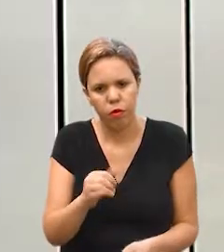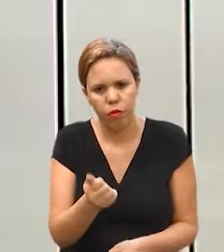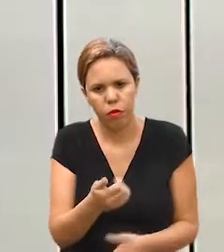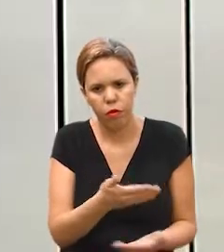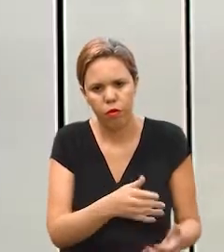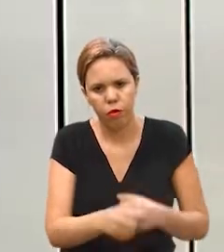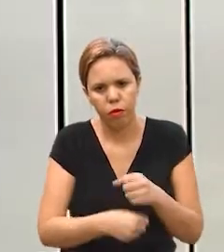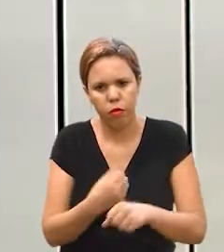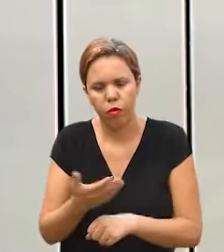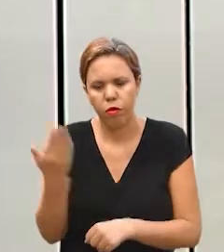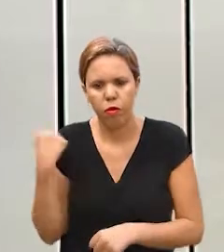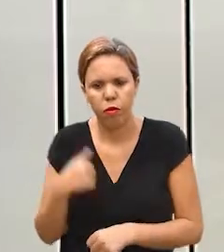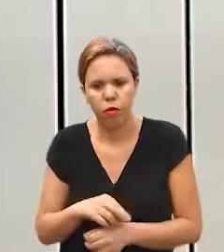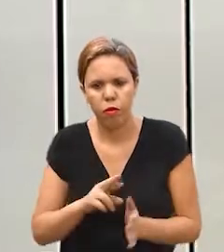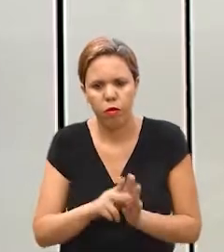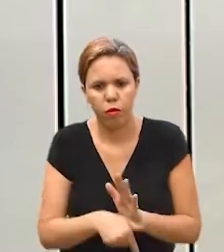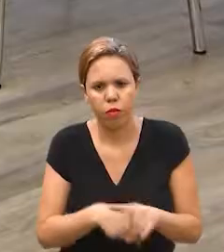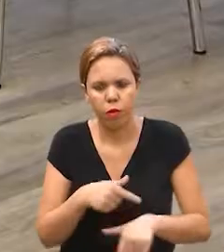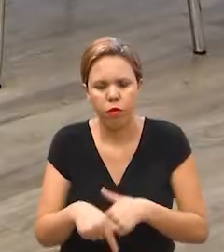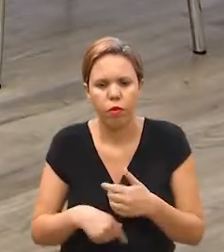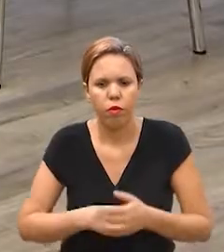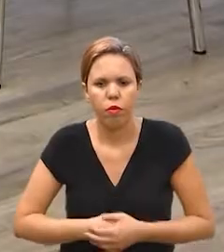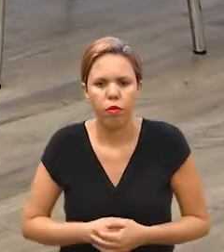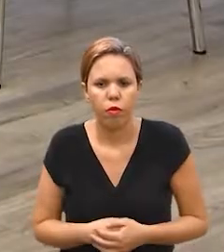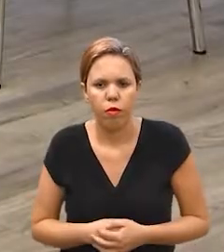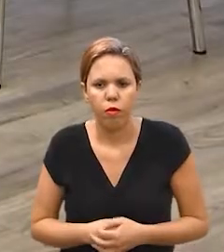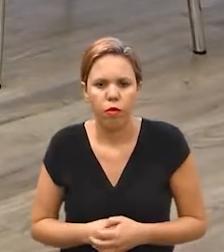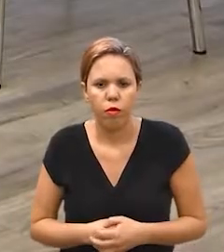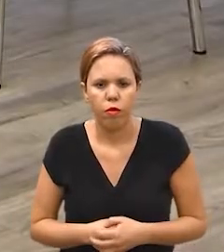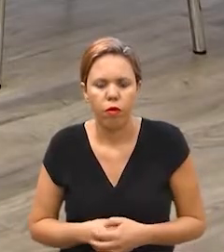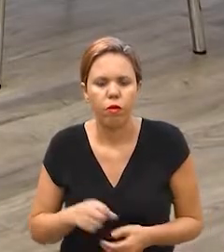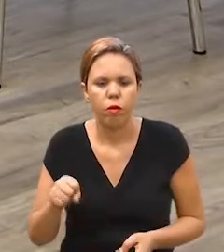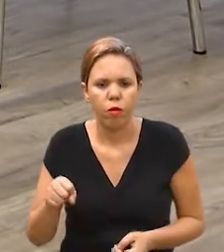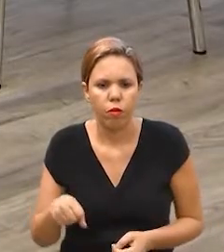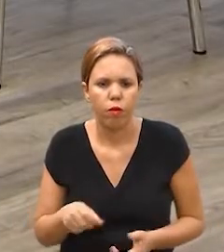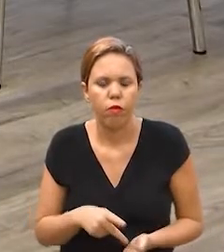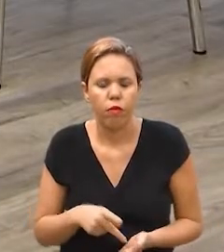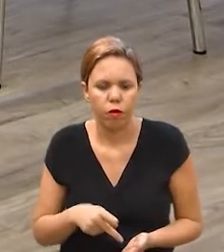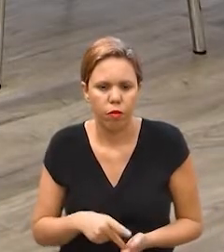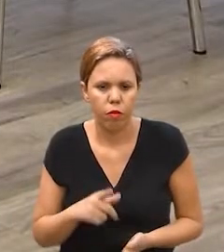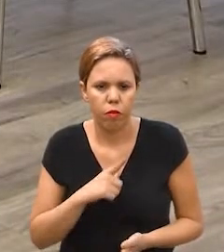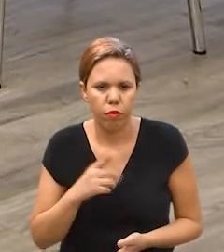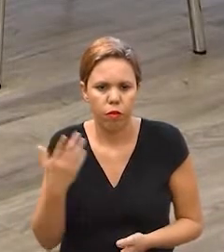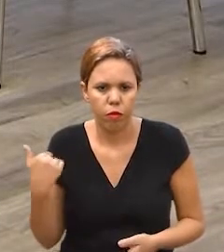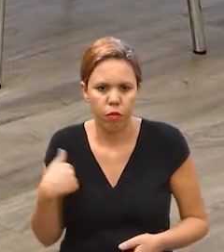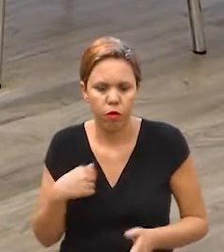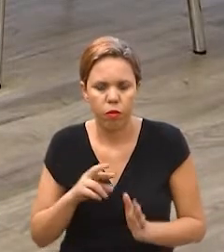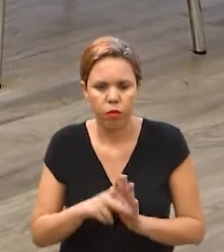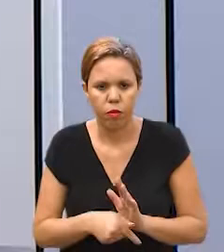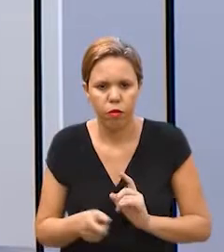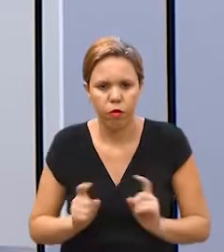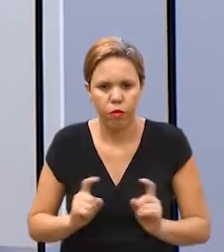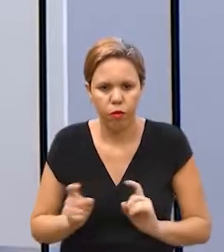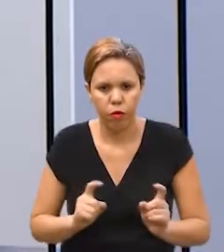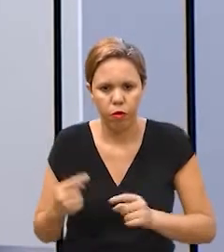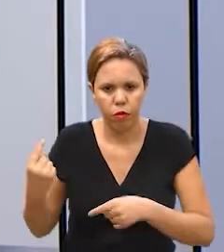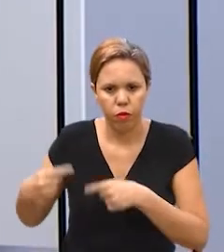né? No ano passado foram vários os trabalhos. Sim, nós tivemos várias reuniões para debater o